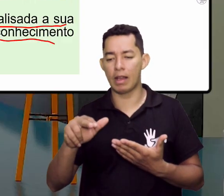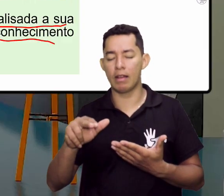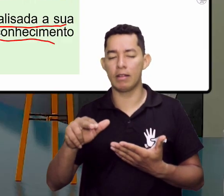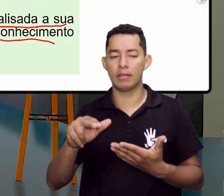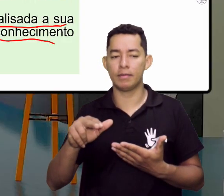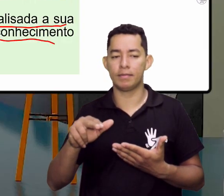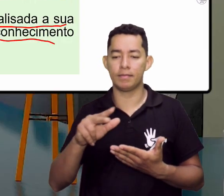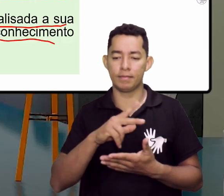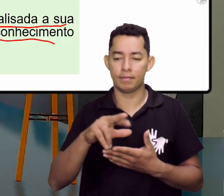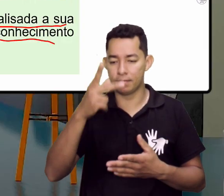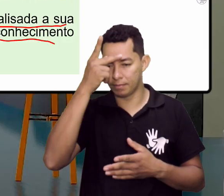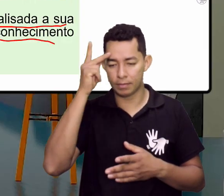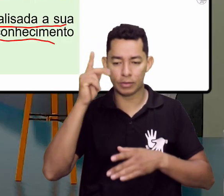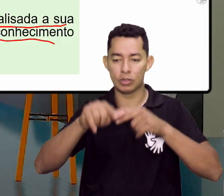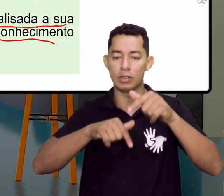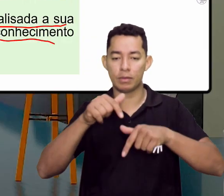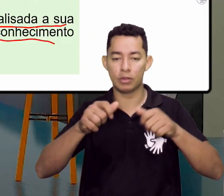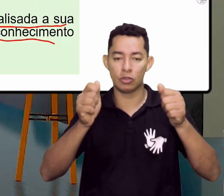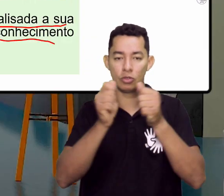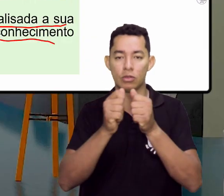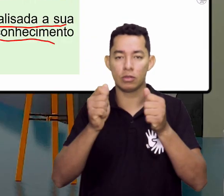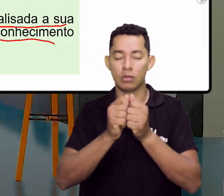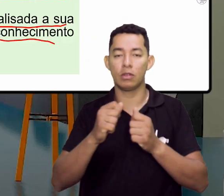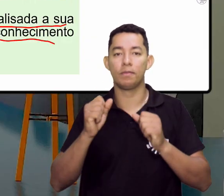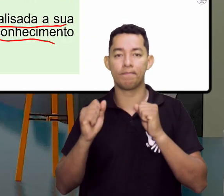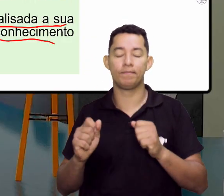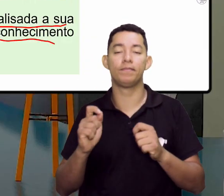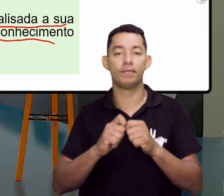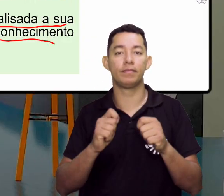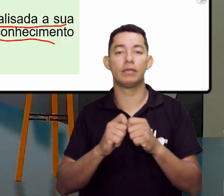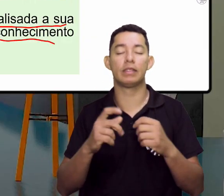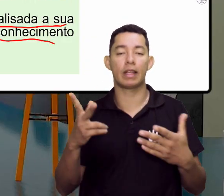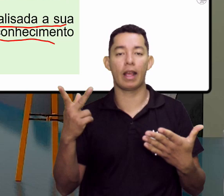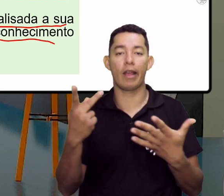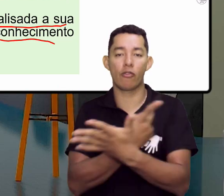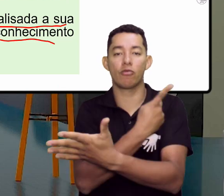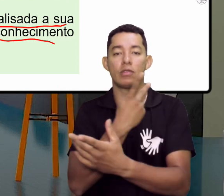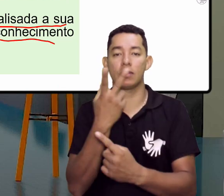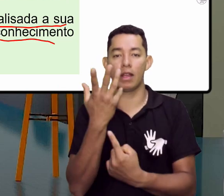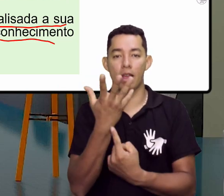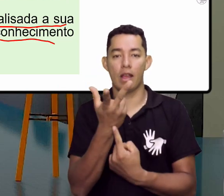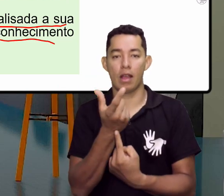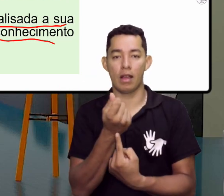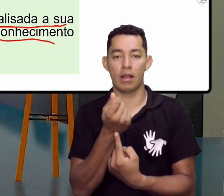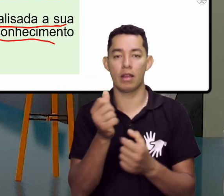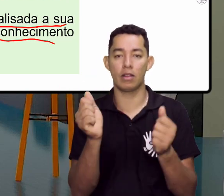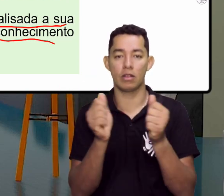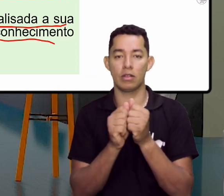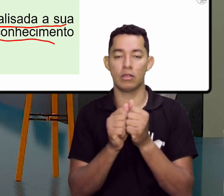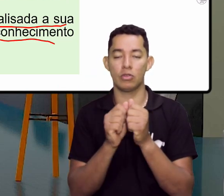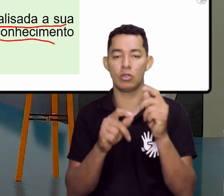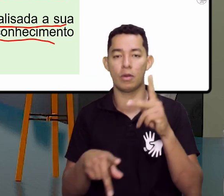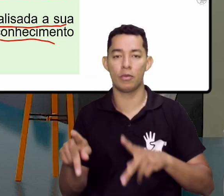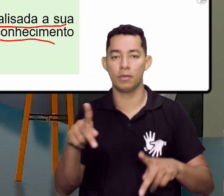várias pessoas trabalhando junto para poder fazer com que a arte aconteça junto ao grande